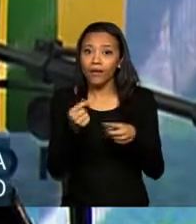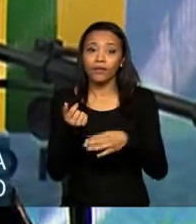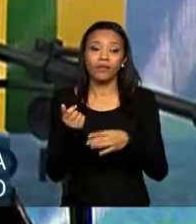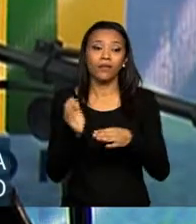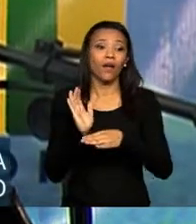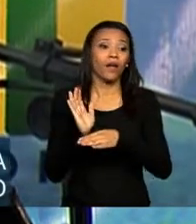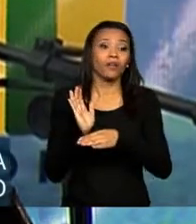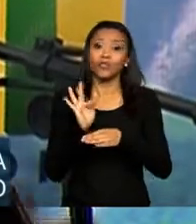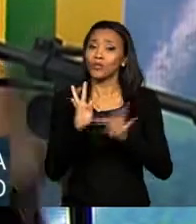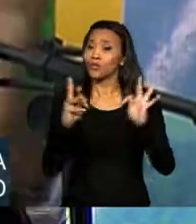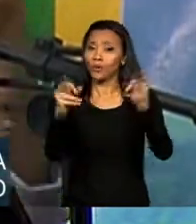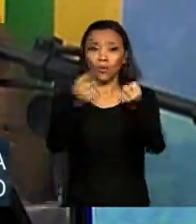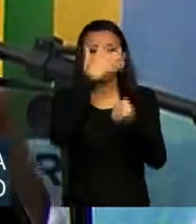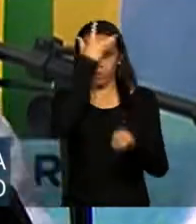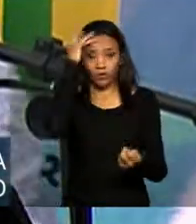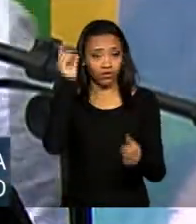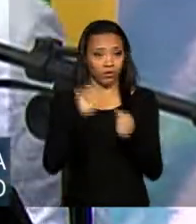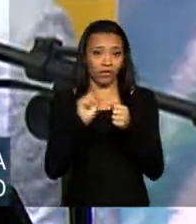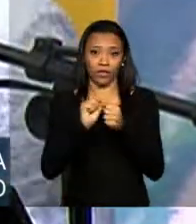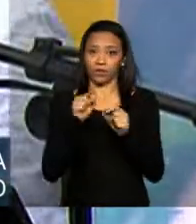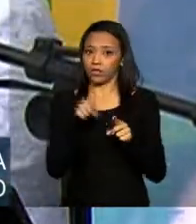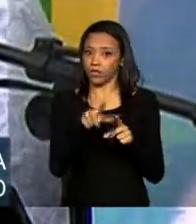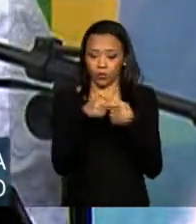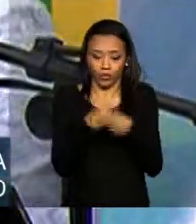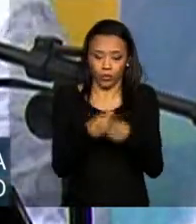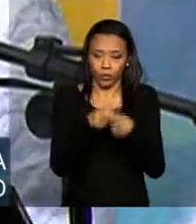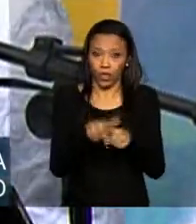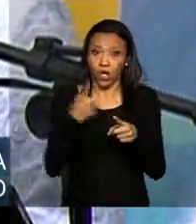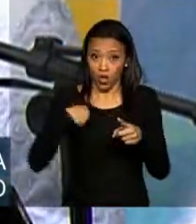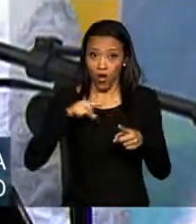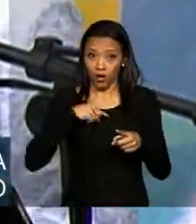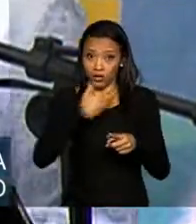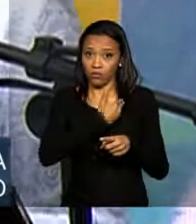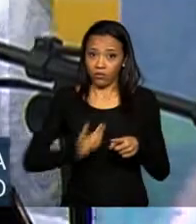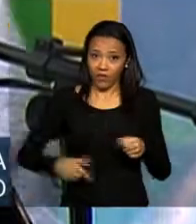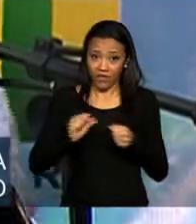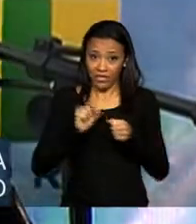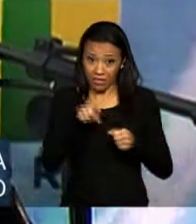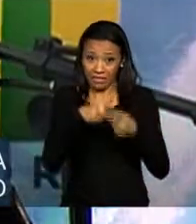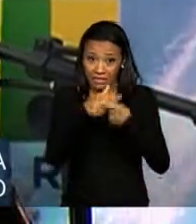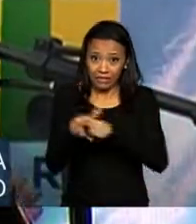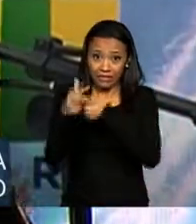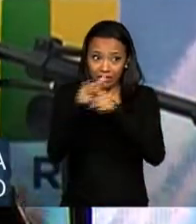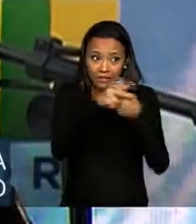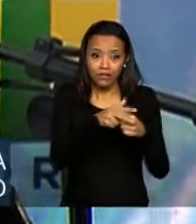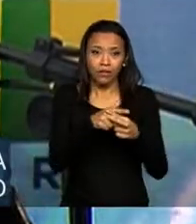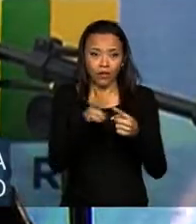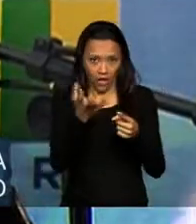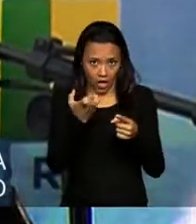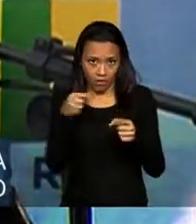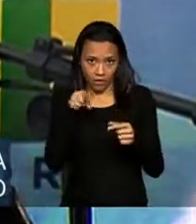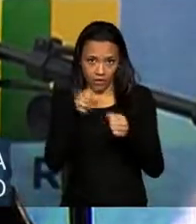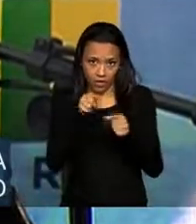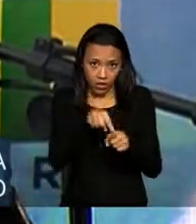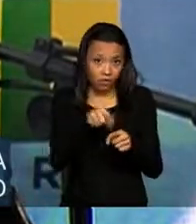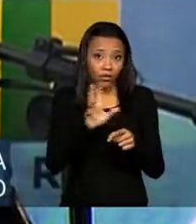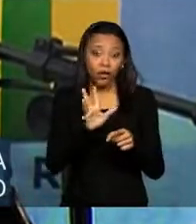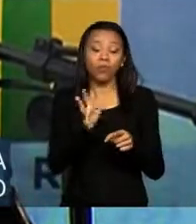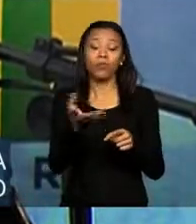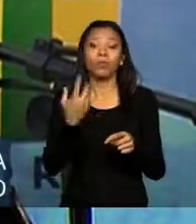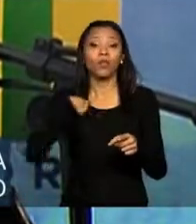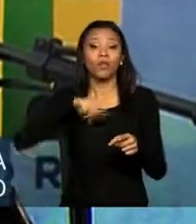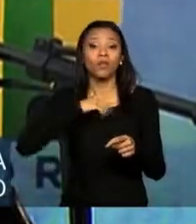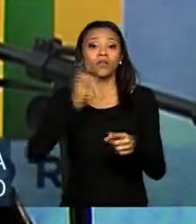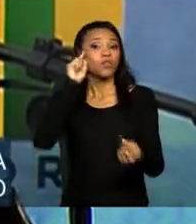todo mundo faz isso nós não estamos ajustando porque gostamos de ajustar estamos ajustando porque o país tem de continuar